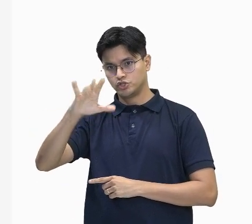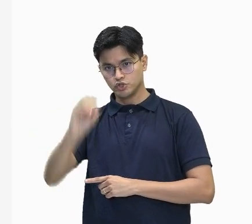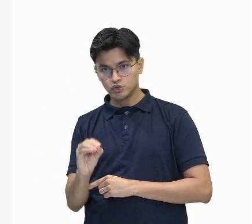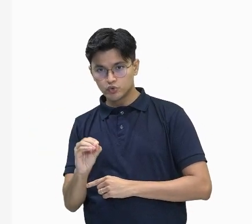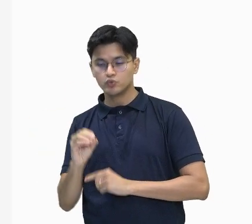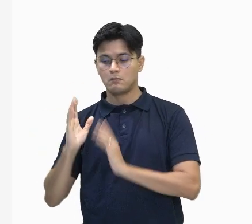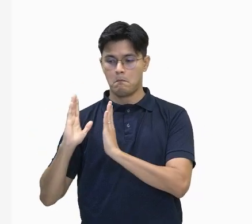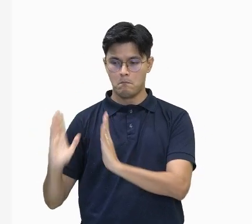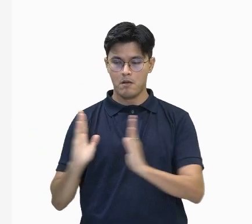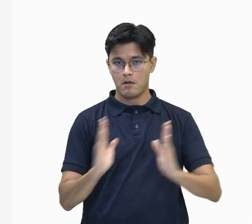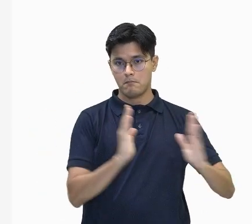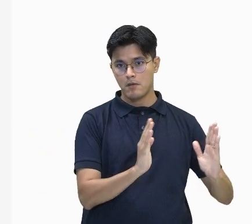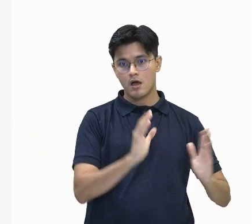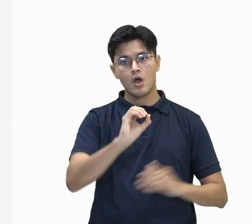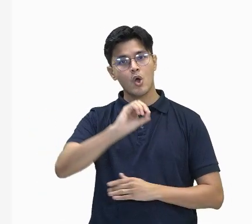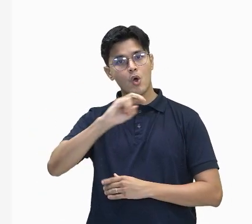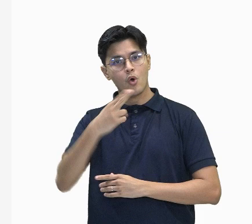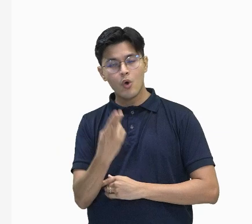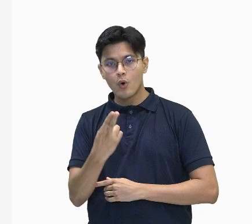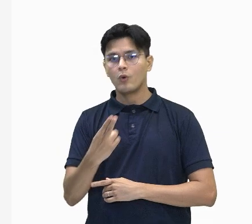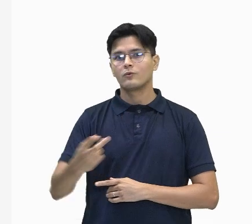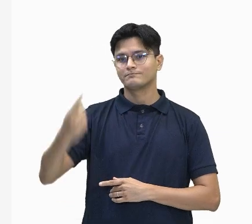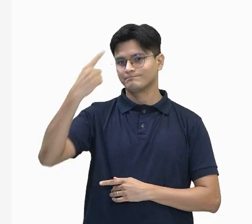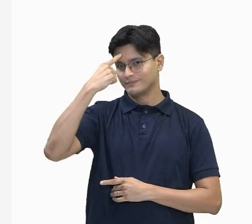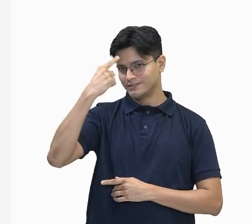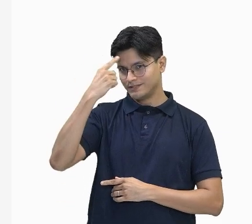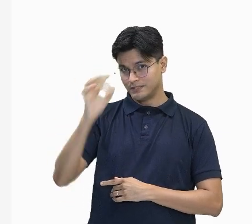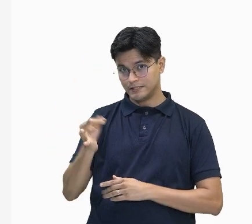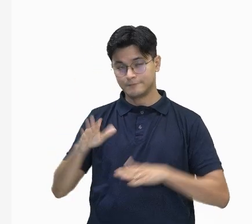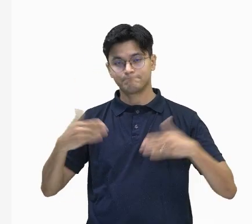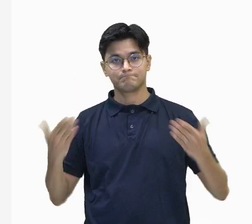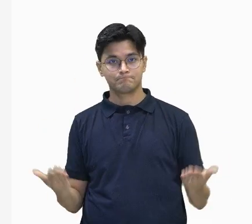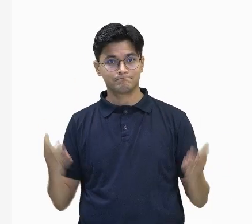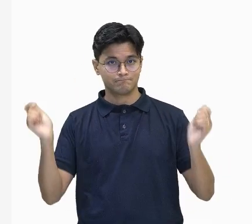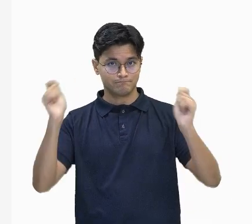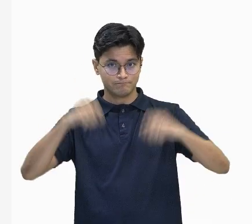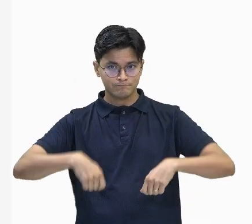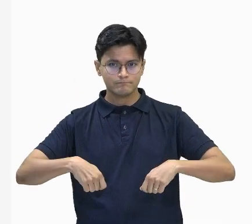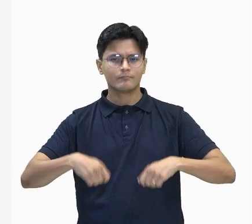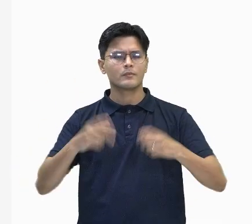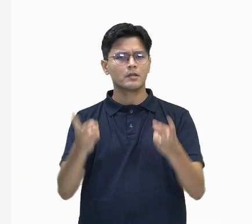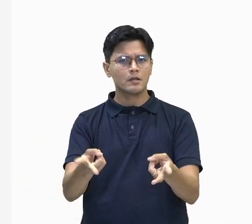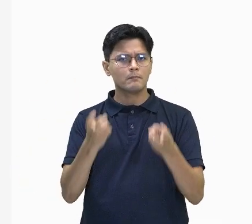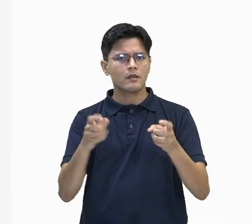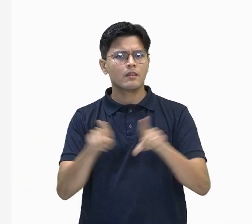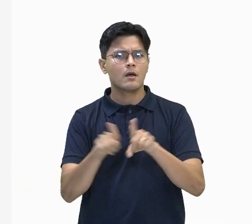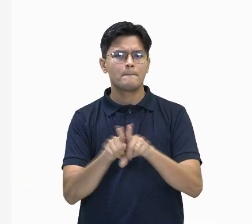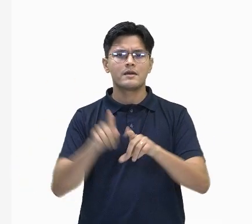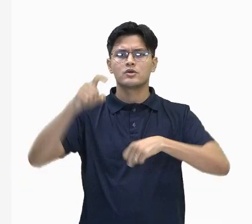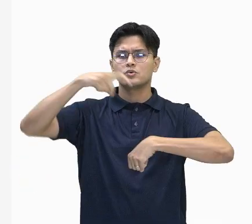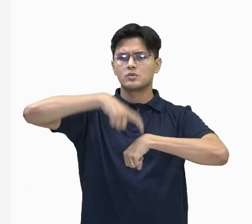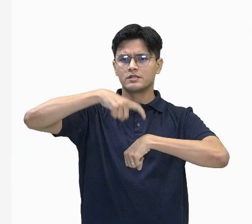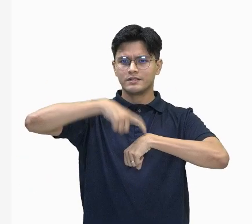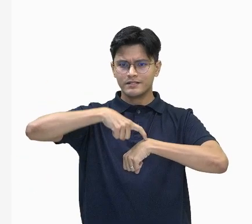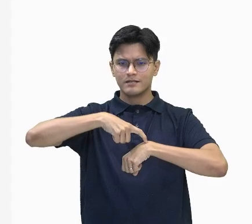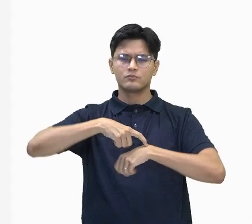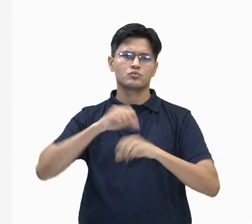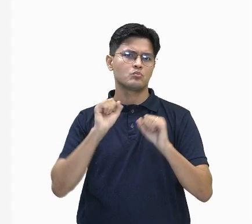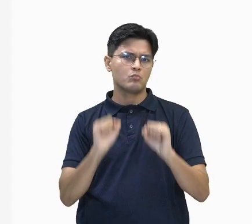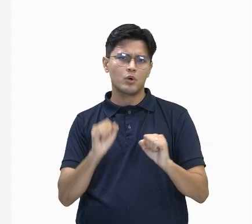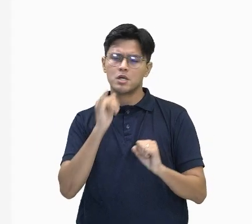psicológico. Então, nós podemos observar também que o tempo ele pode dar saltos,